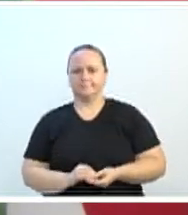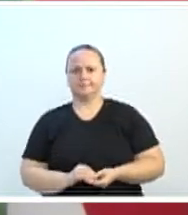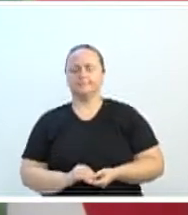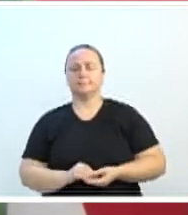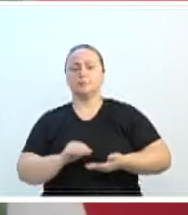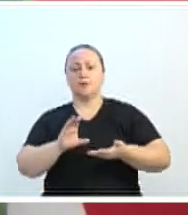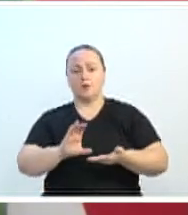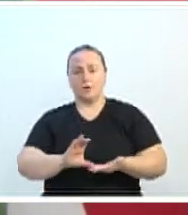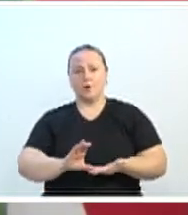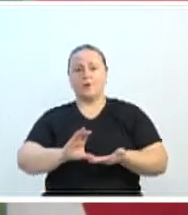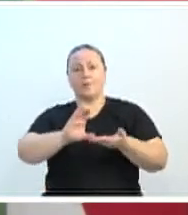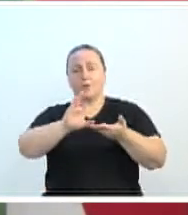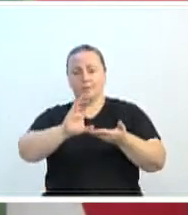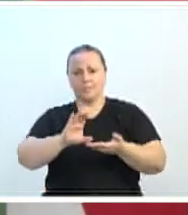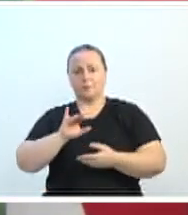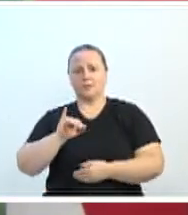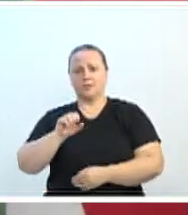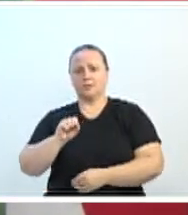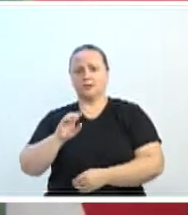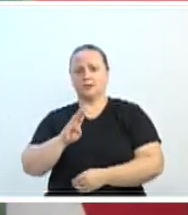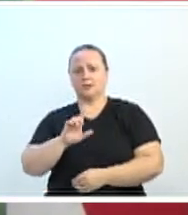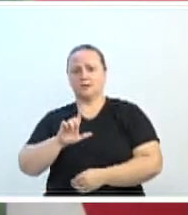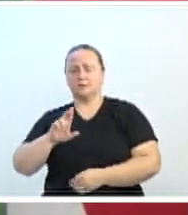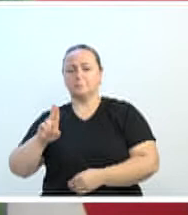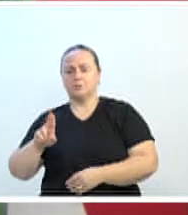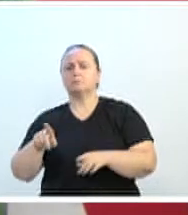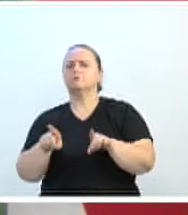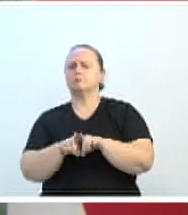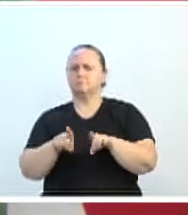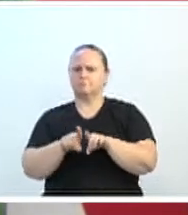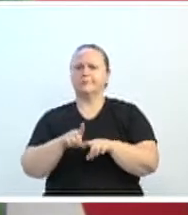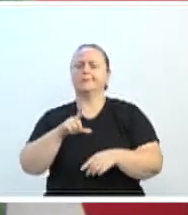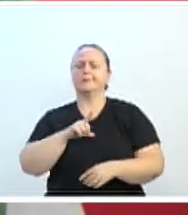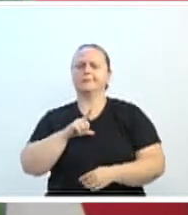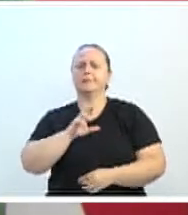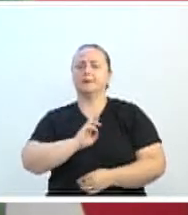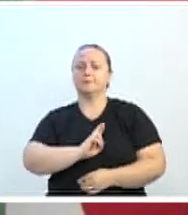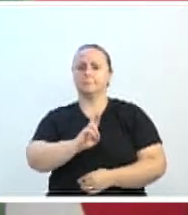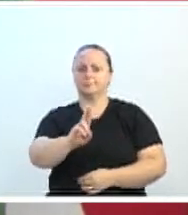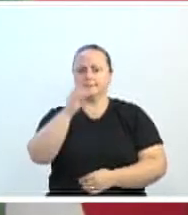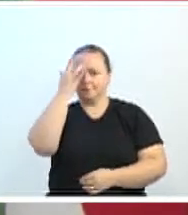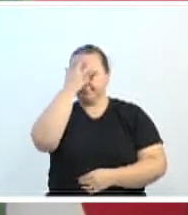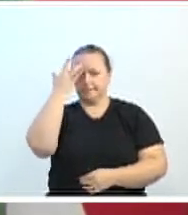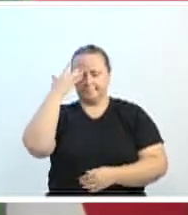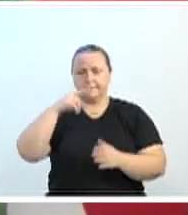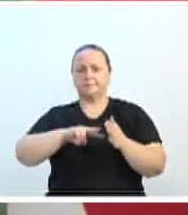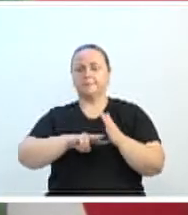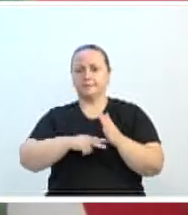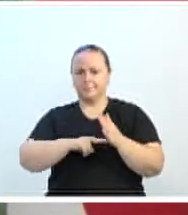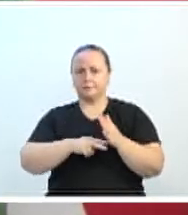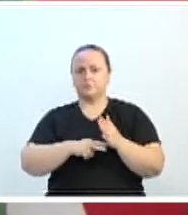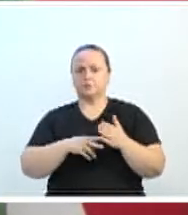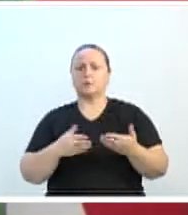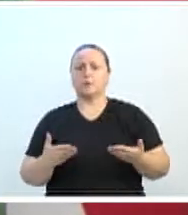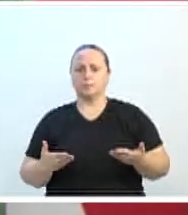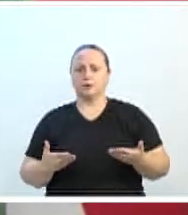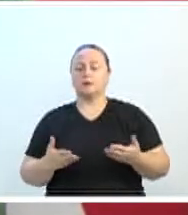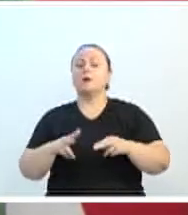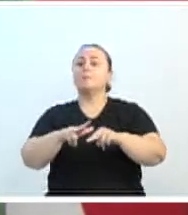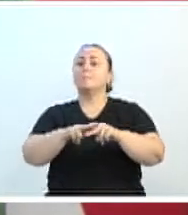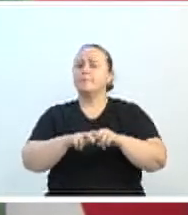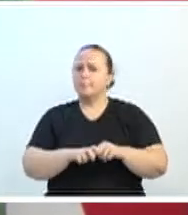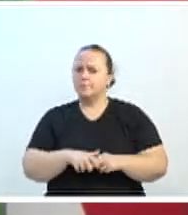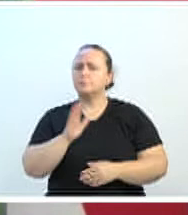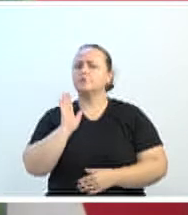é composto na sua maioria, inclusive por representantes do sindicato. Então, Cato, como eu disse para o Sérgio,